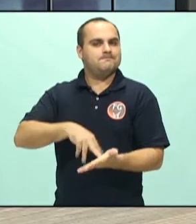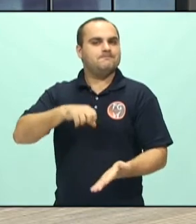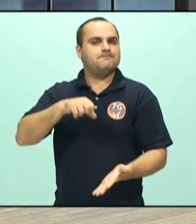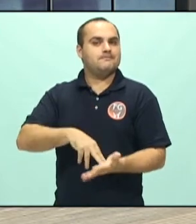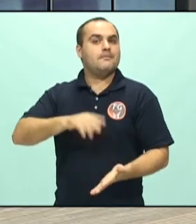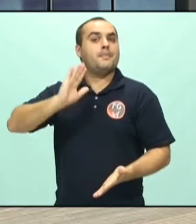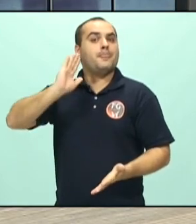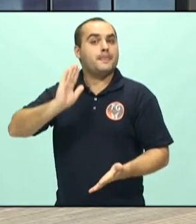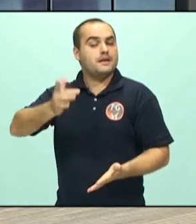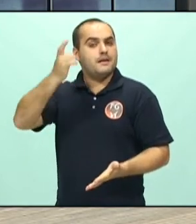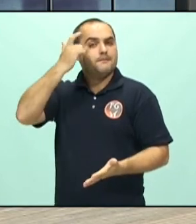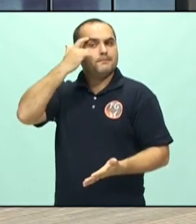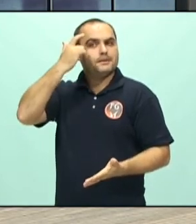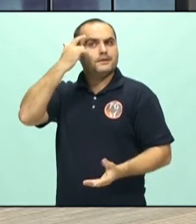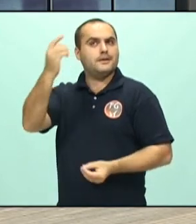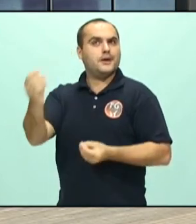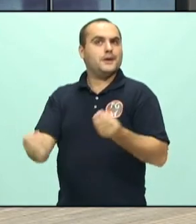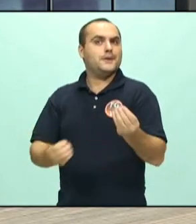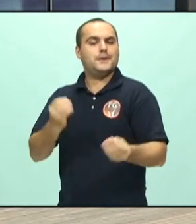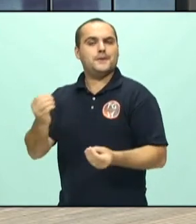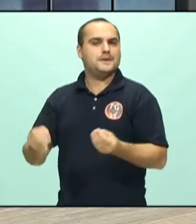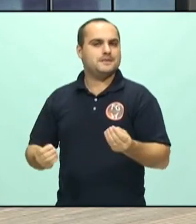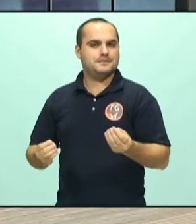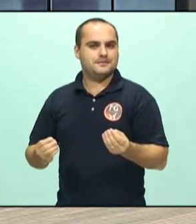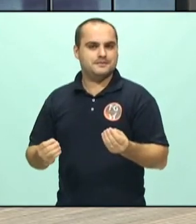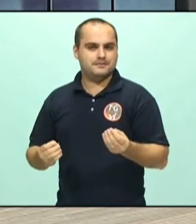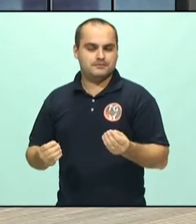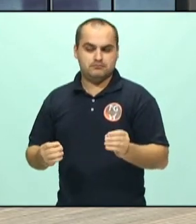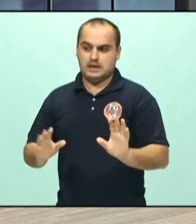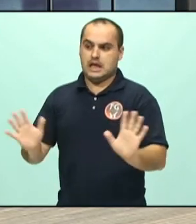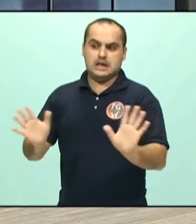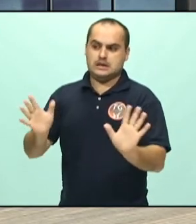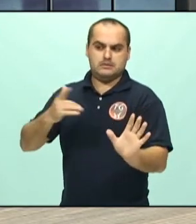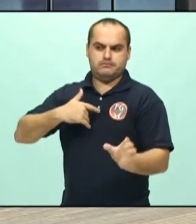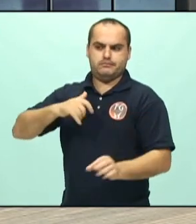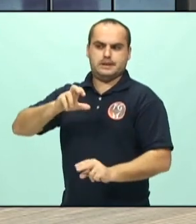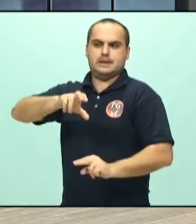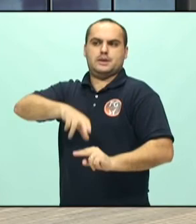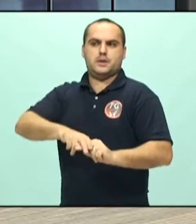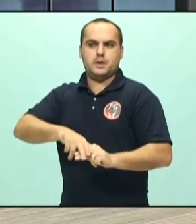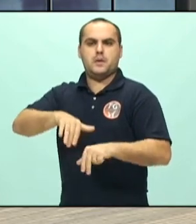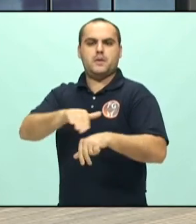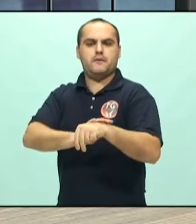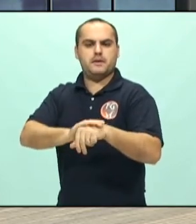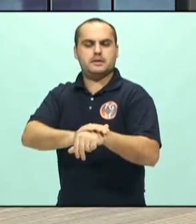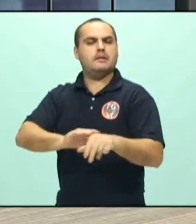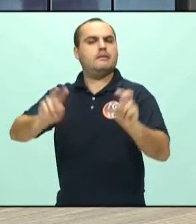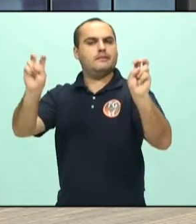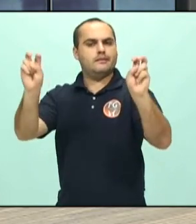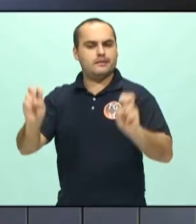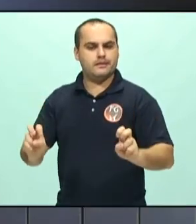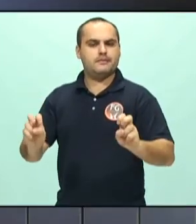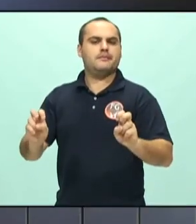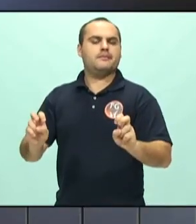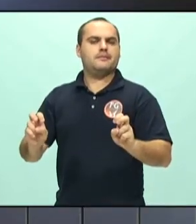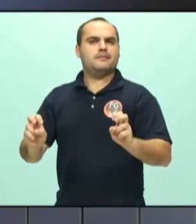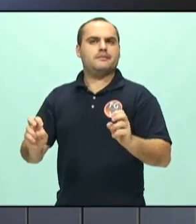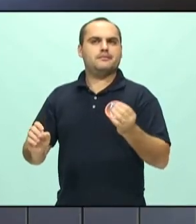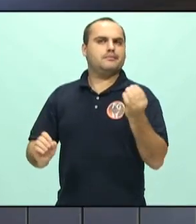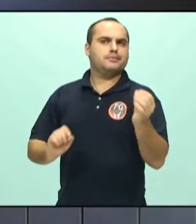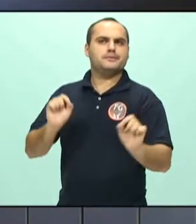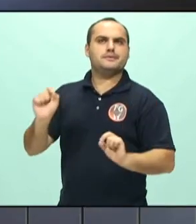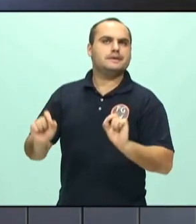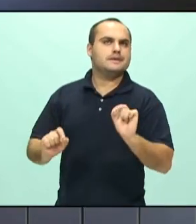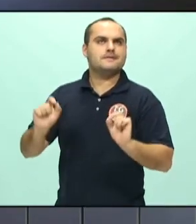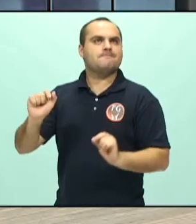como será. Até então nós não sentamos para pensar qual temática, temáticas e gêneros,